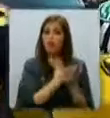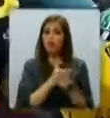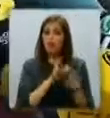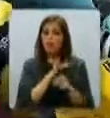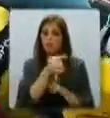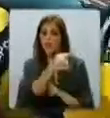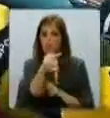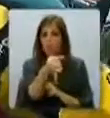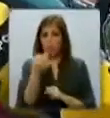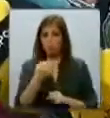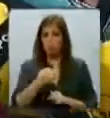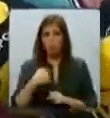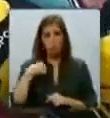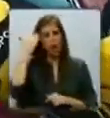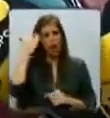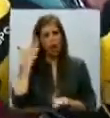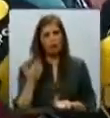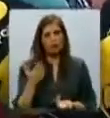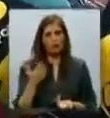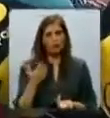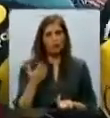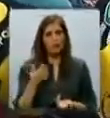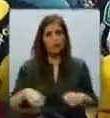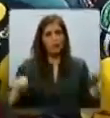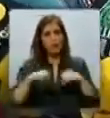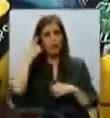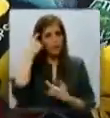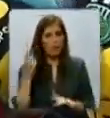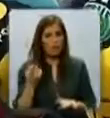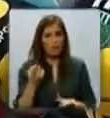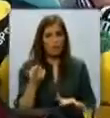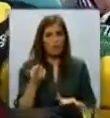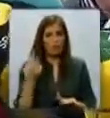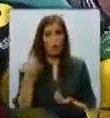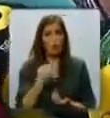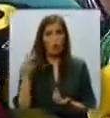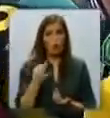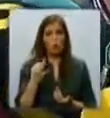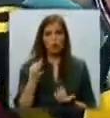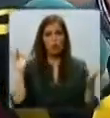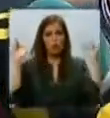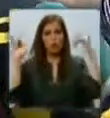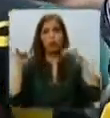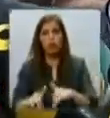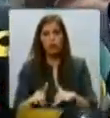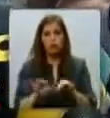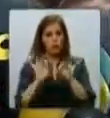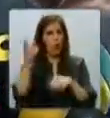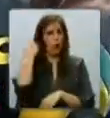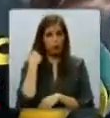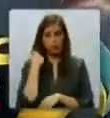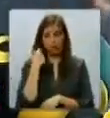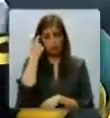o seu uma outra minha mãe eu acho q ninguem esperava o porto caísse como que